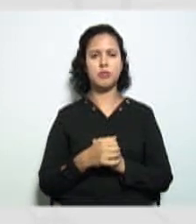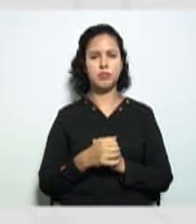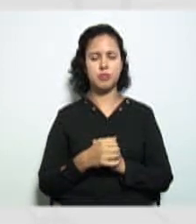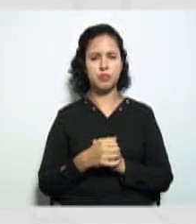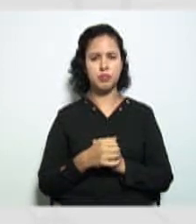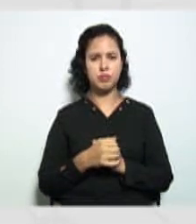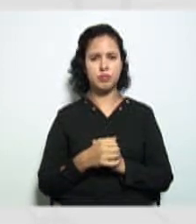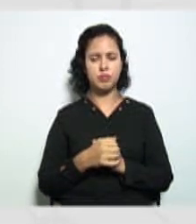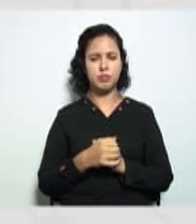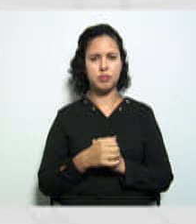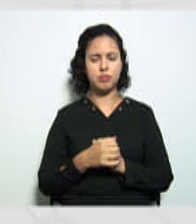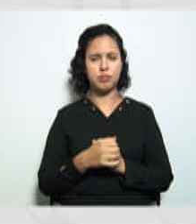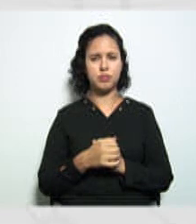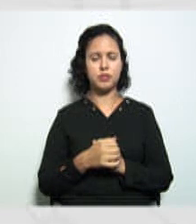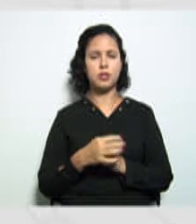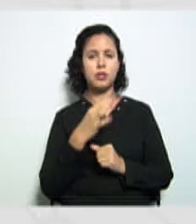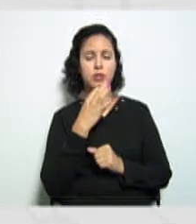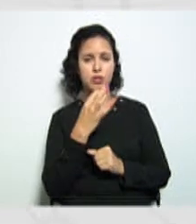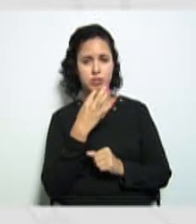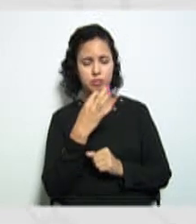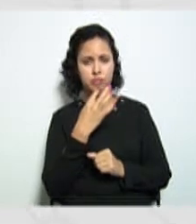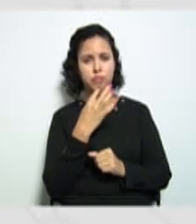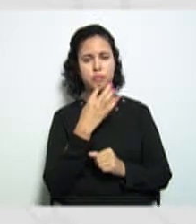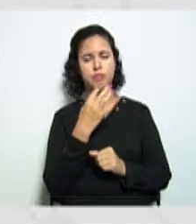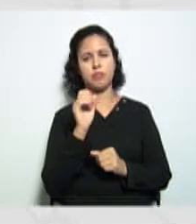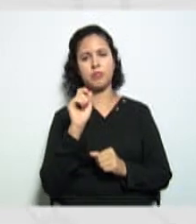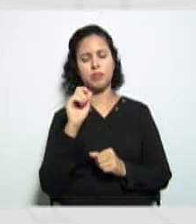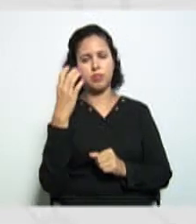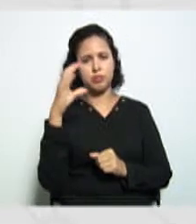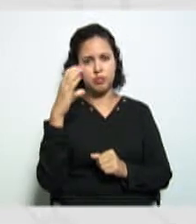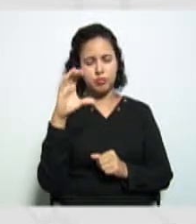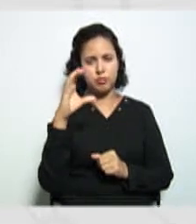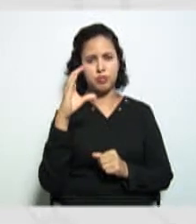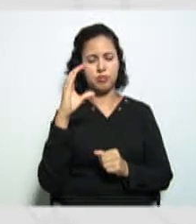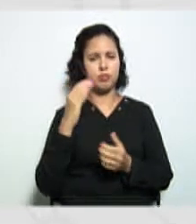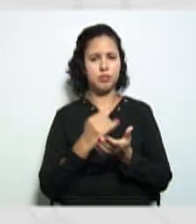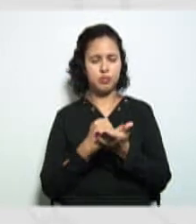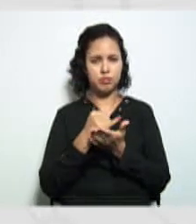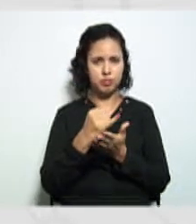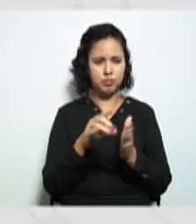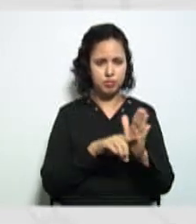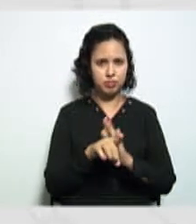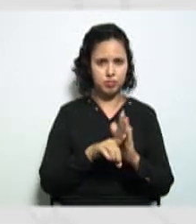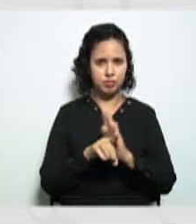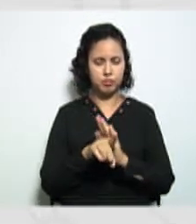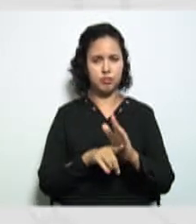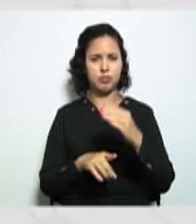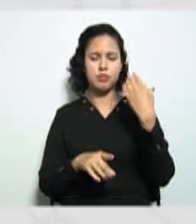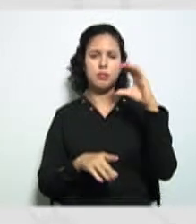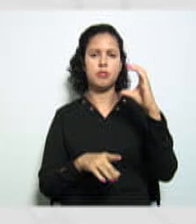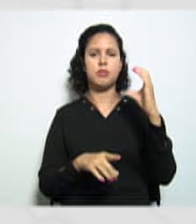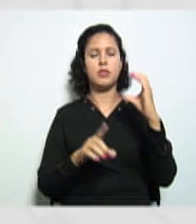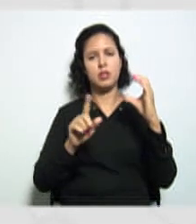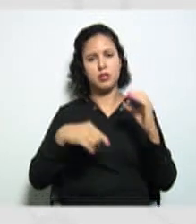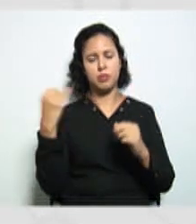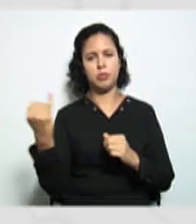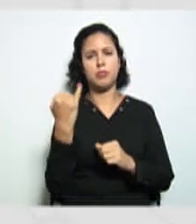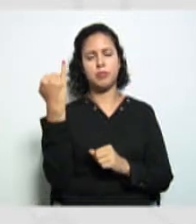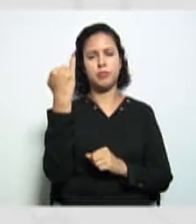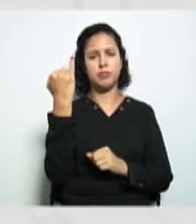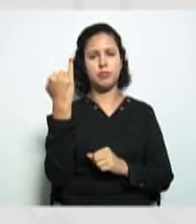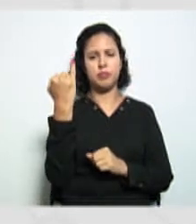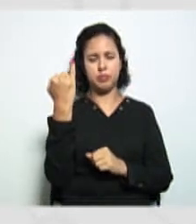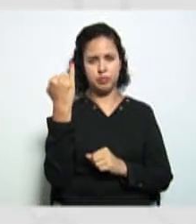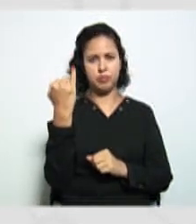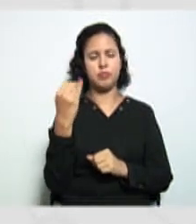conhecimento. Reconhecendo o conhecimento científico como princípio para a pesquisa no campo da ciência. Isso é muito importante, né? A gente